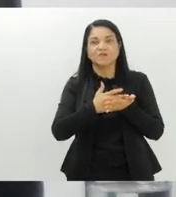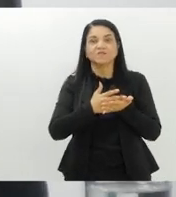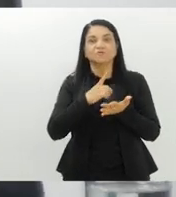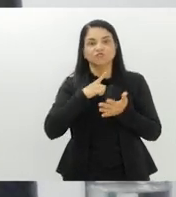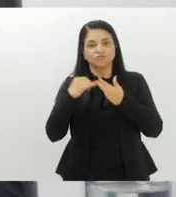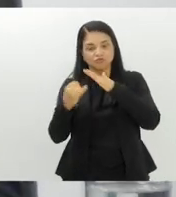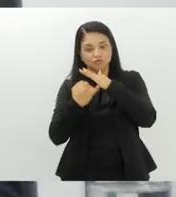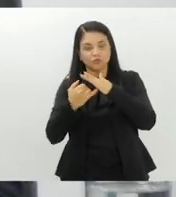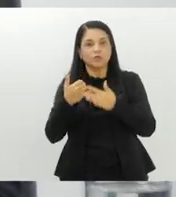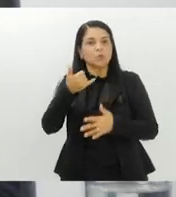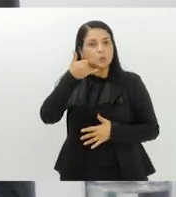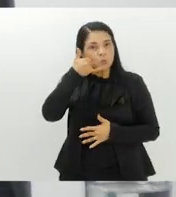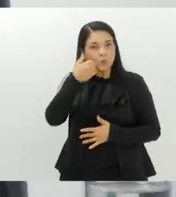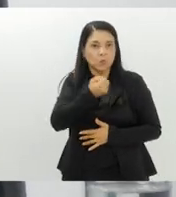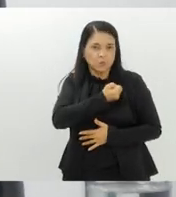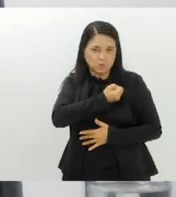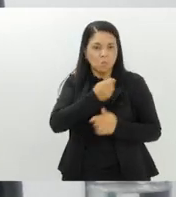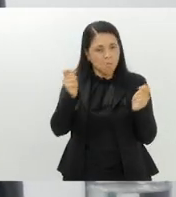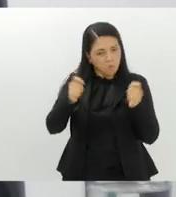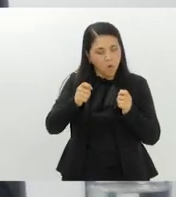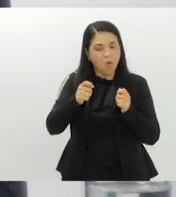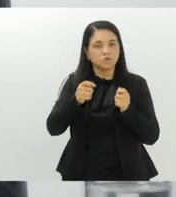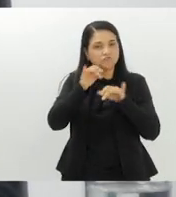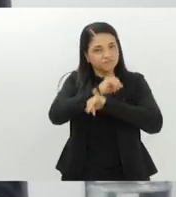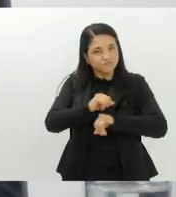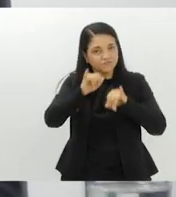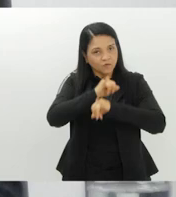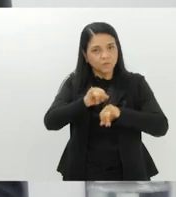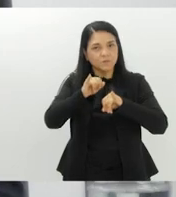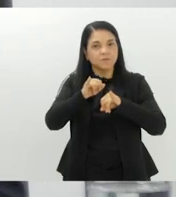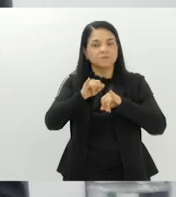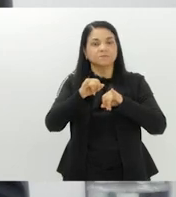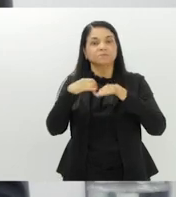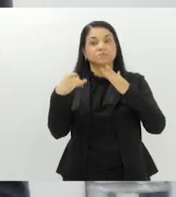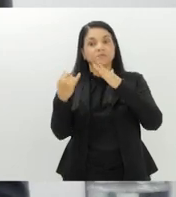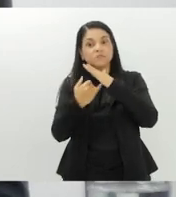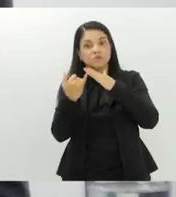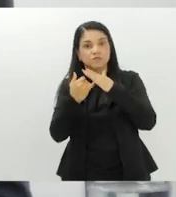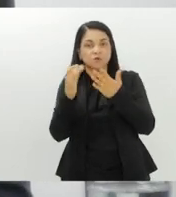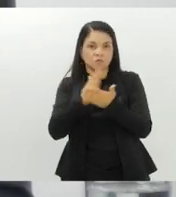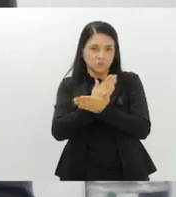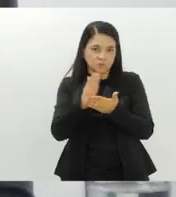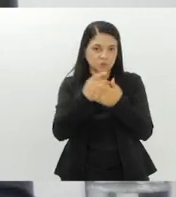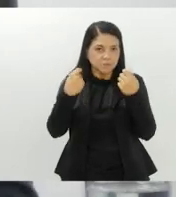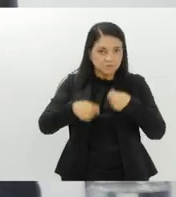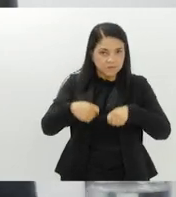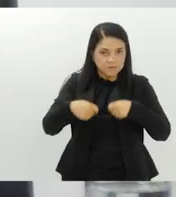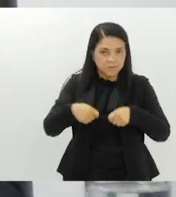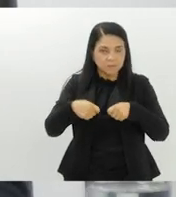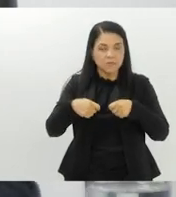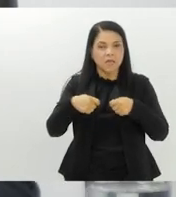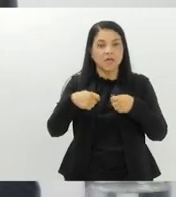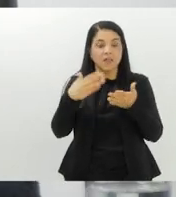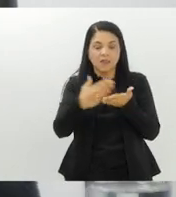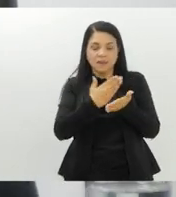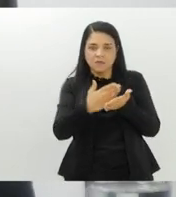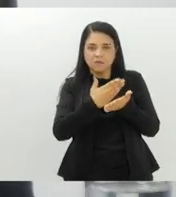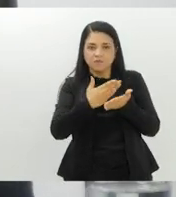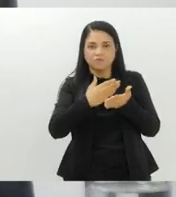um telefone, depois eu posso disponibilizar. Algumas instituições que precisarem de